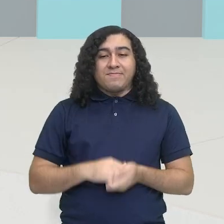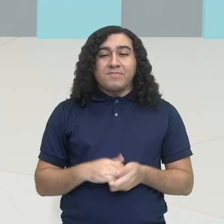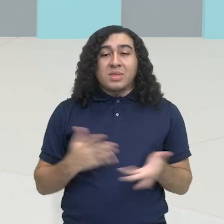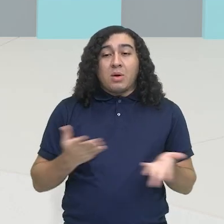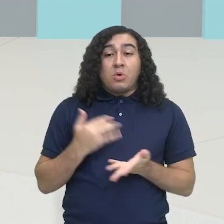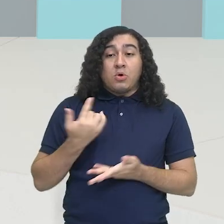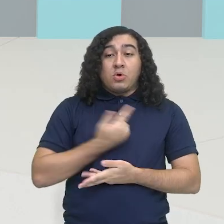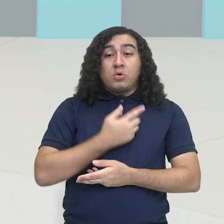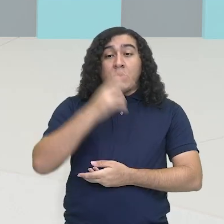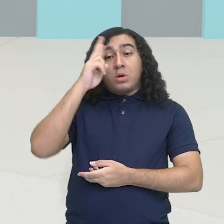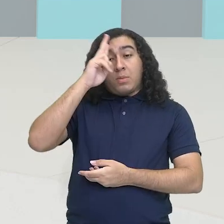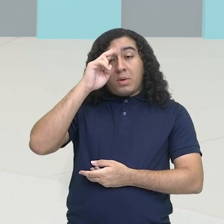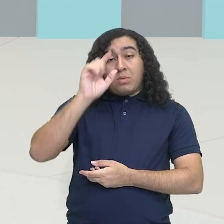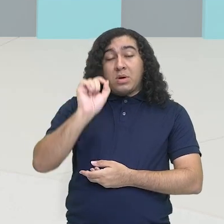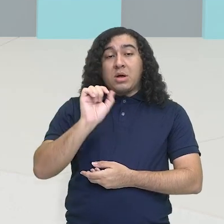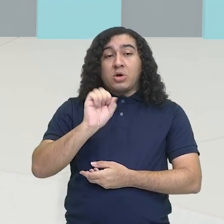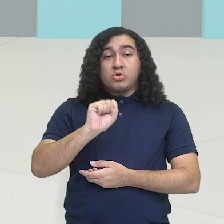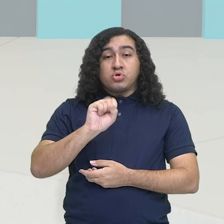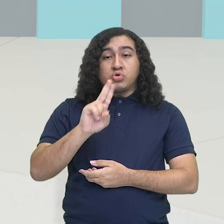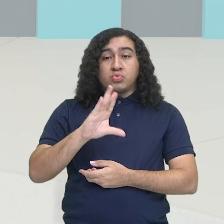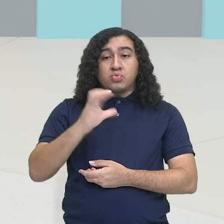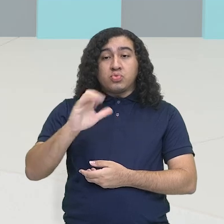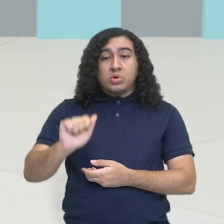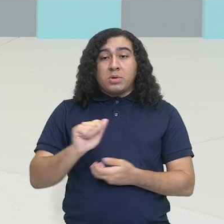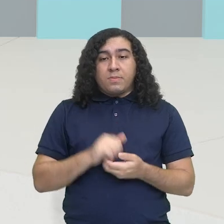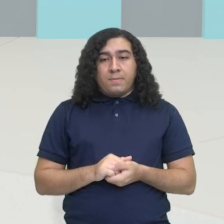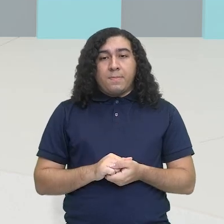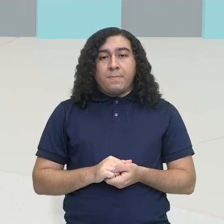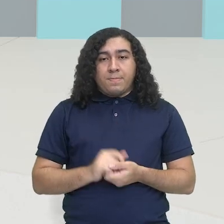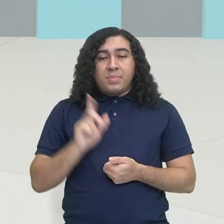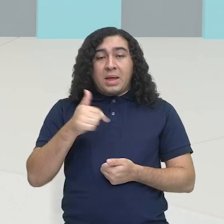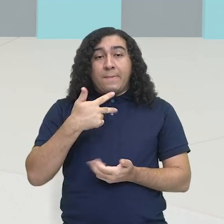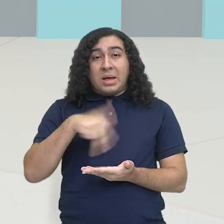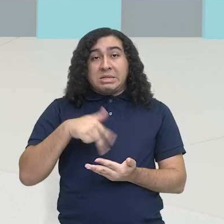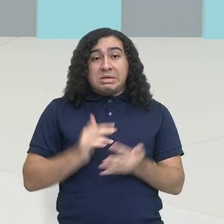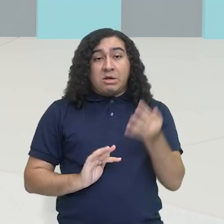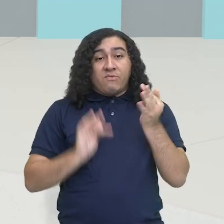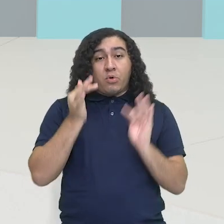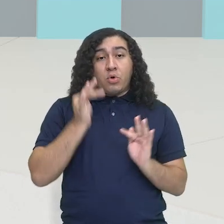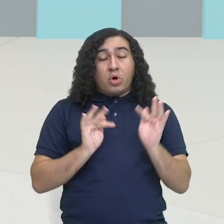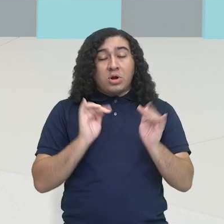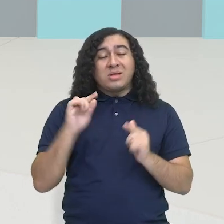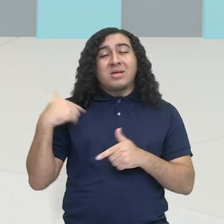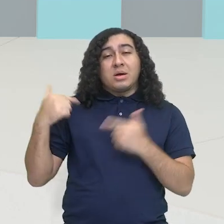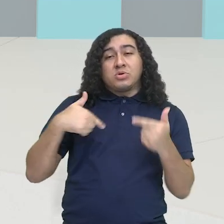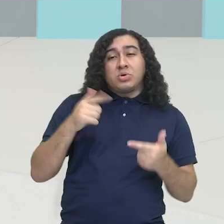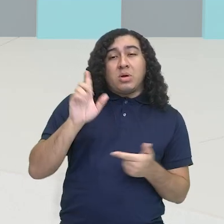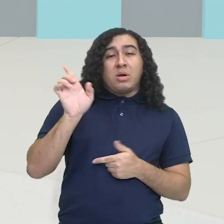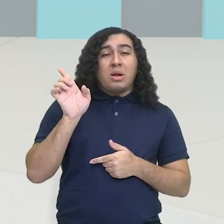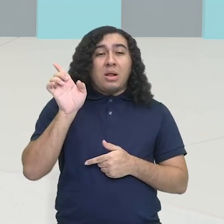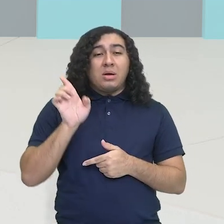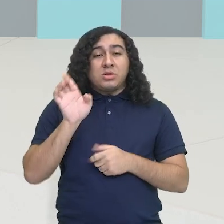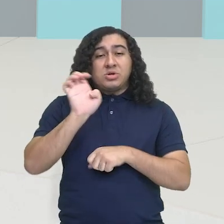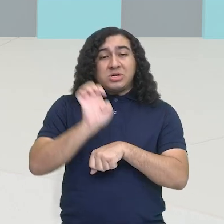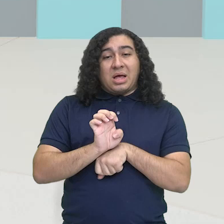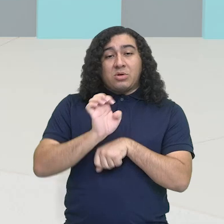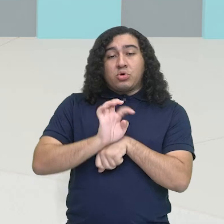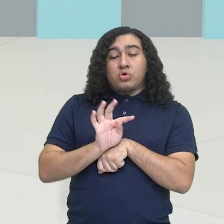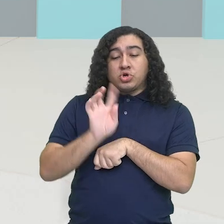vamos também relembrar a Sussa, né, que é uma dança folclórica tradicional lá do estado de